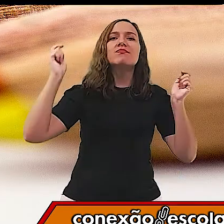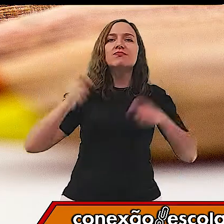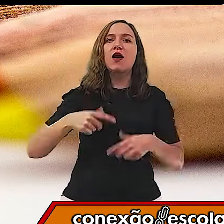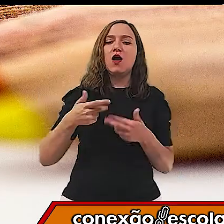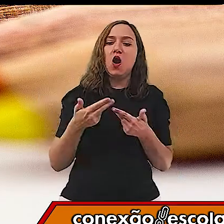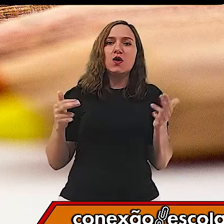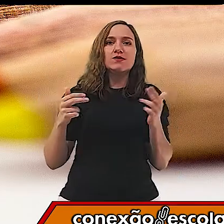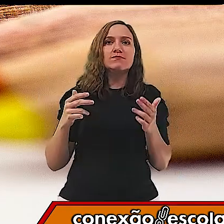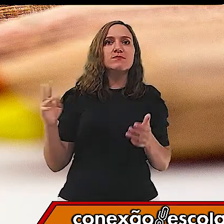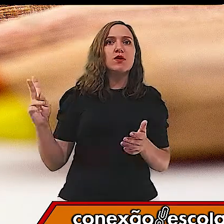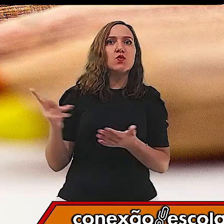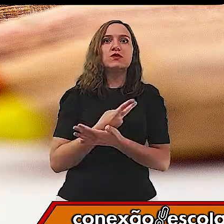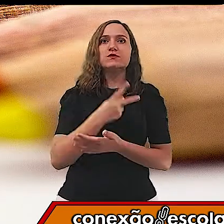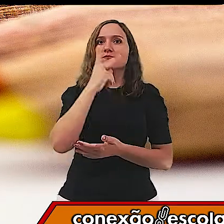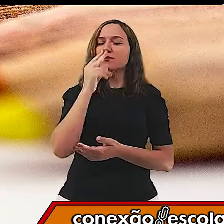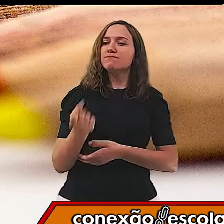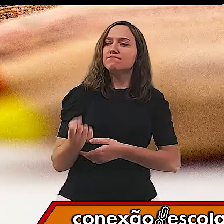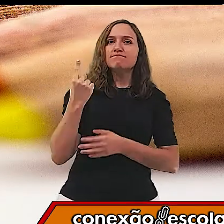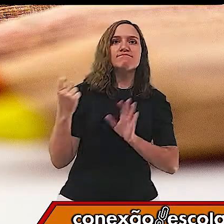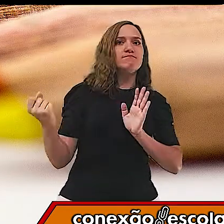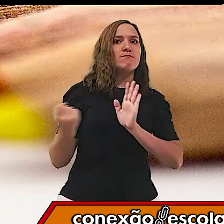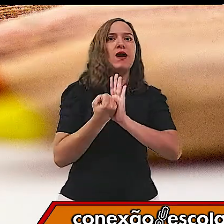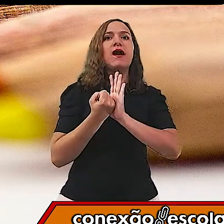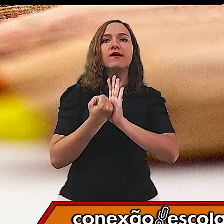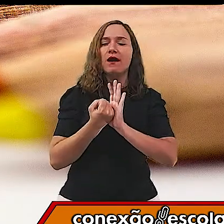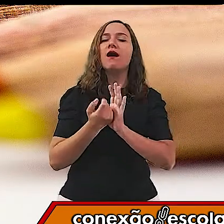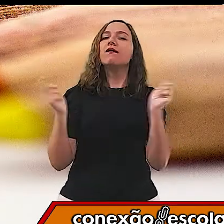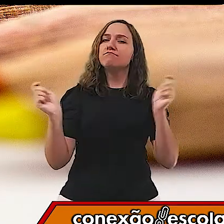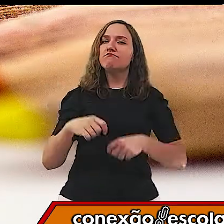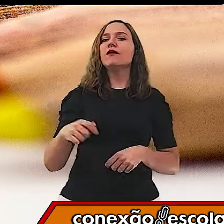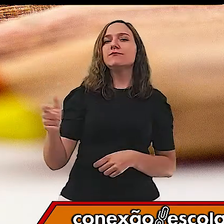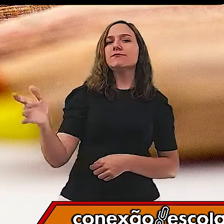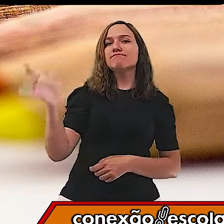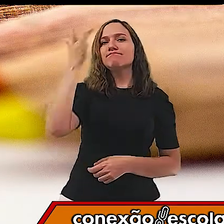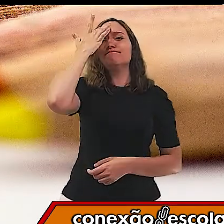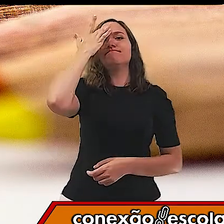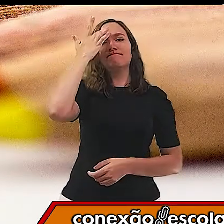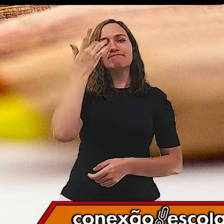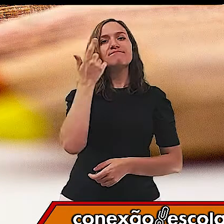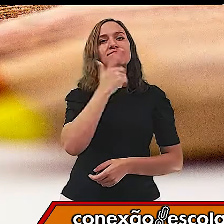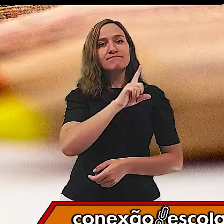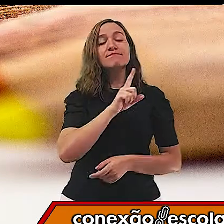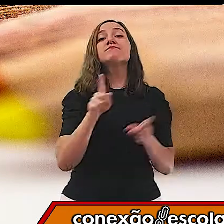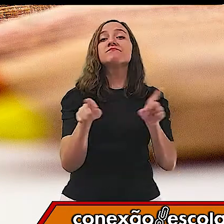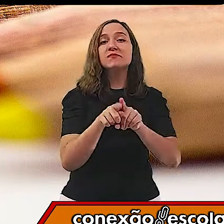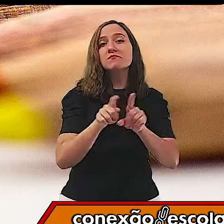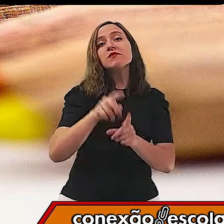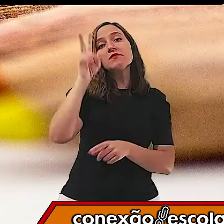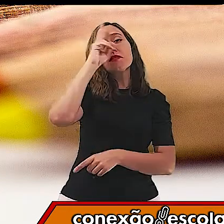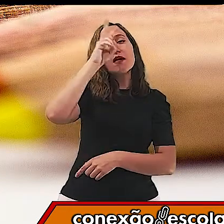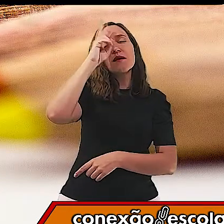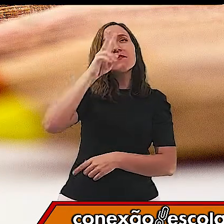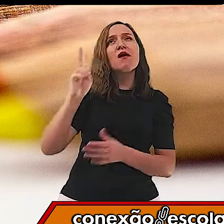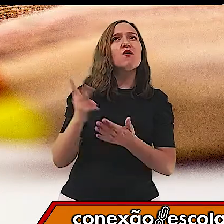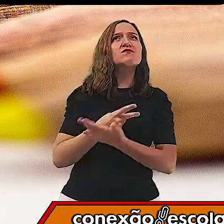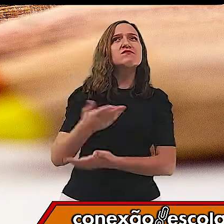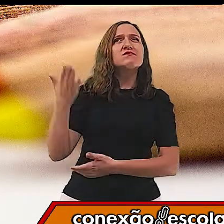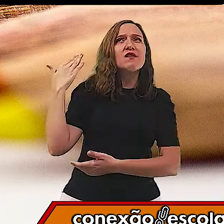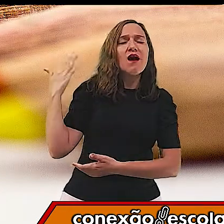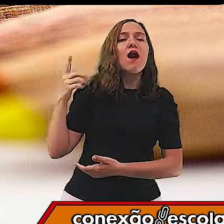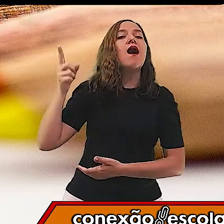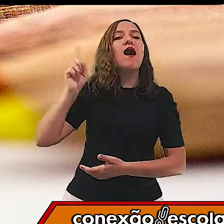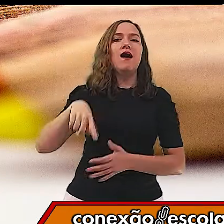marcam. Ah, então a lembrança também é uma forma de registro de algum momento. Por isso